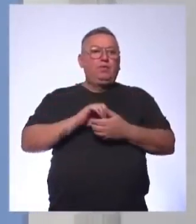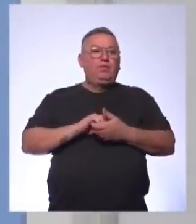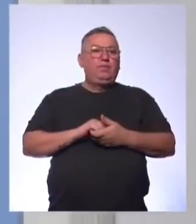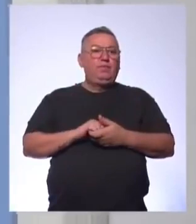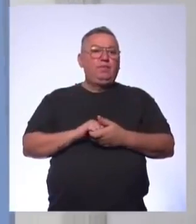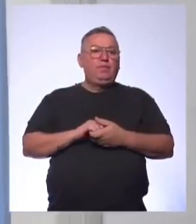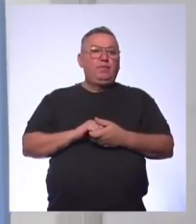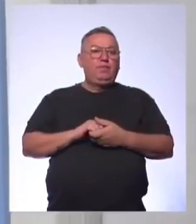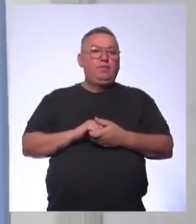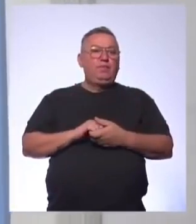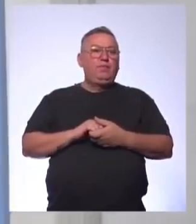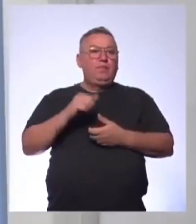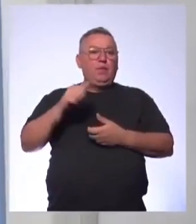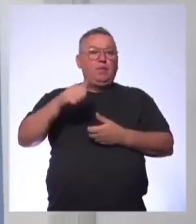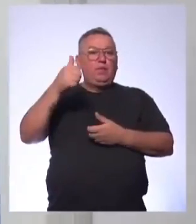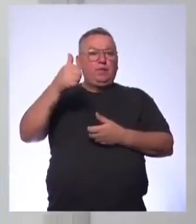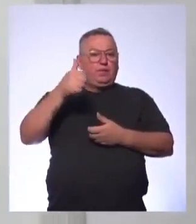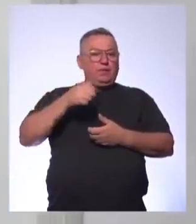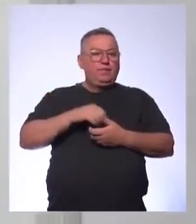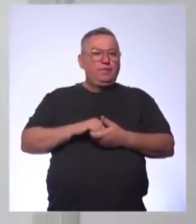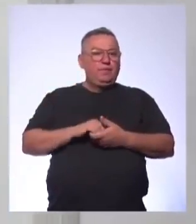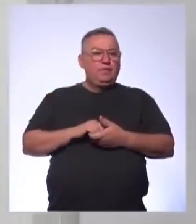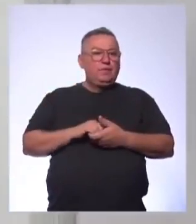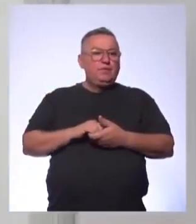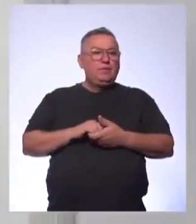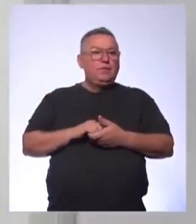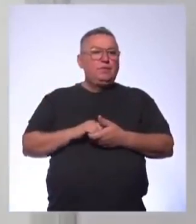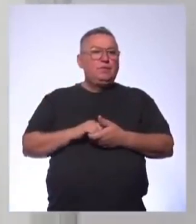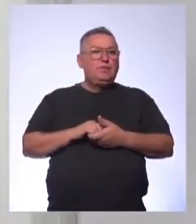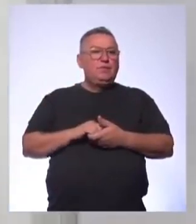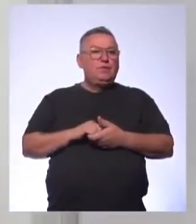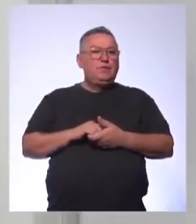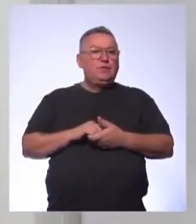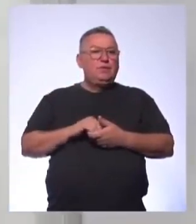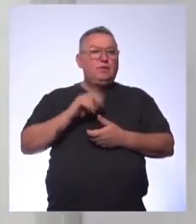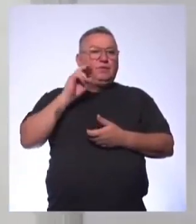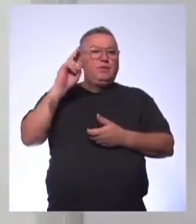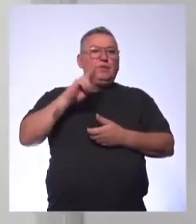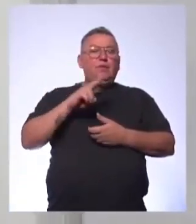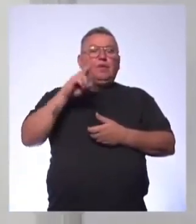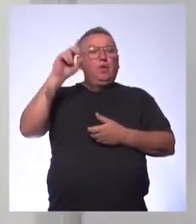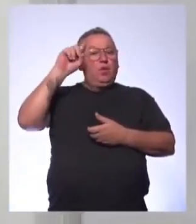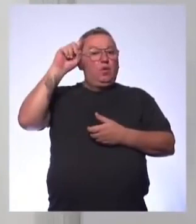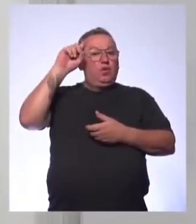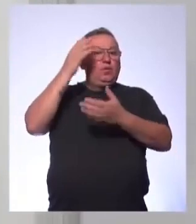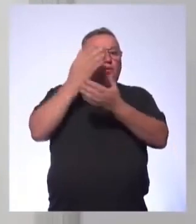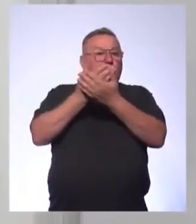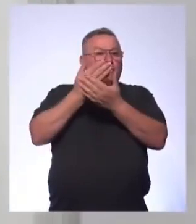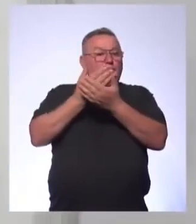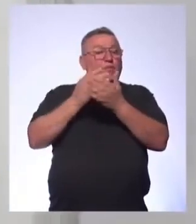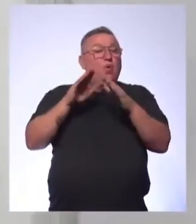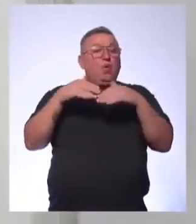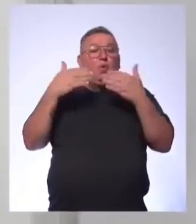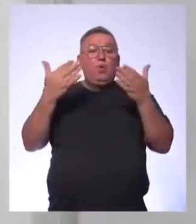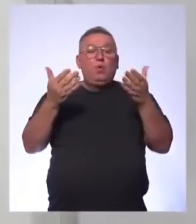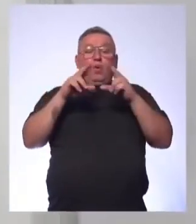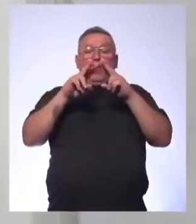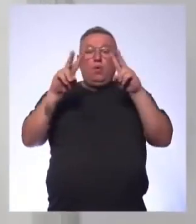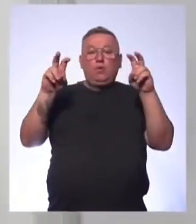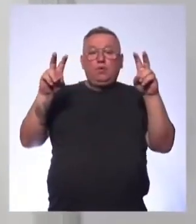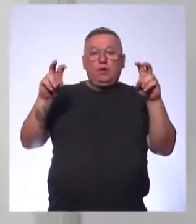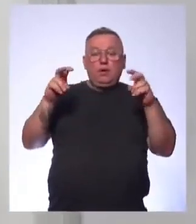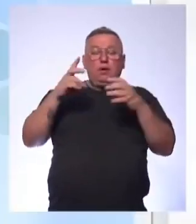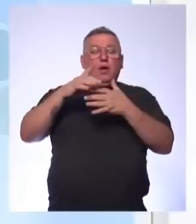que eu acho que, se eu não me engano, é o primeiro, né? Aí vai aparecer aqui, você digita o dia da aula, qual é